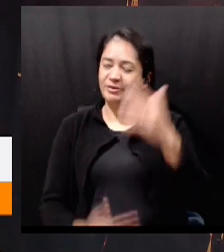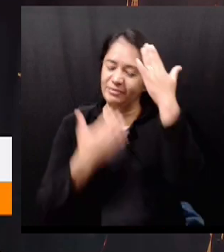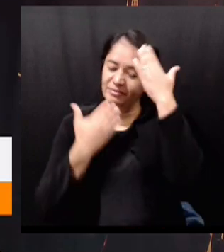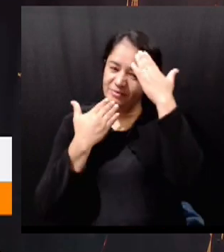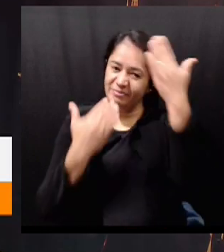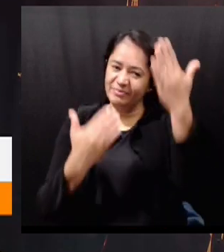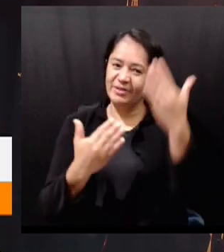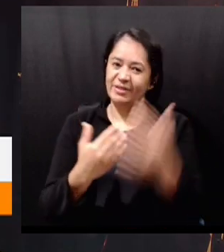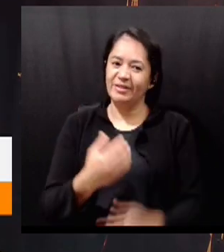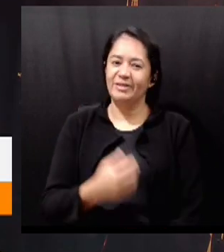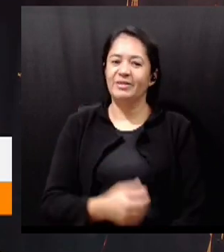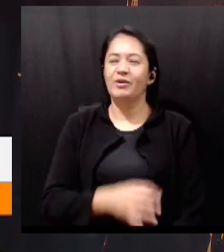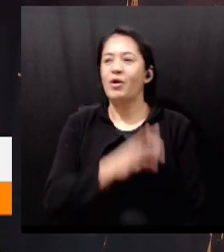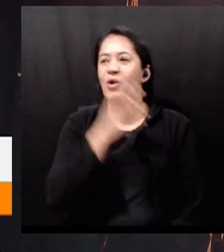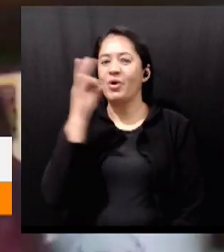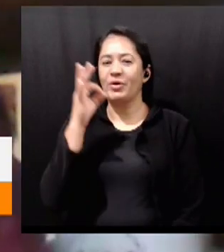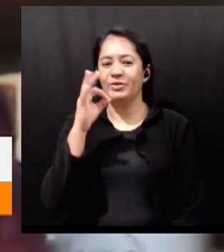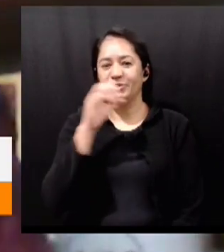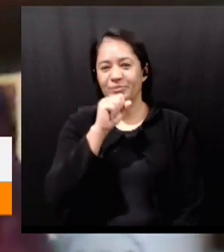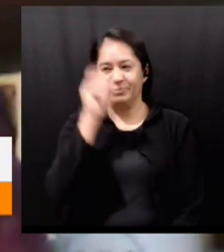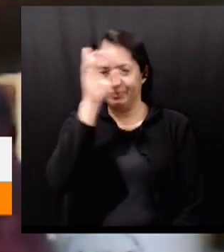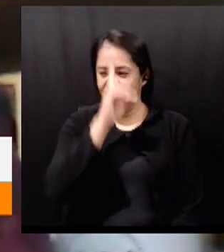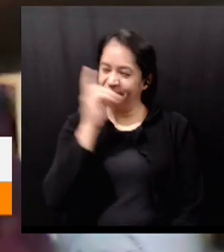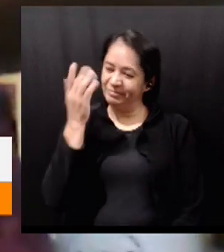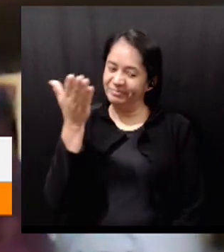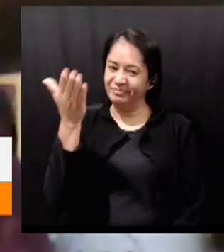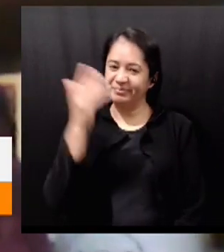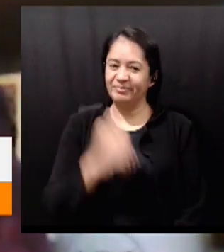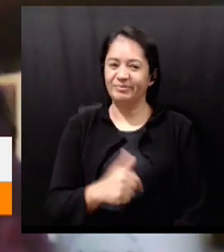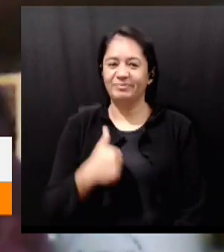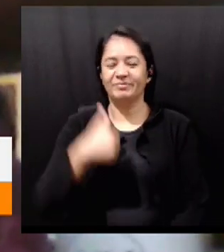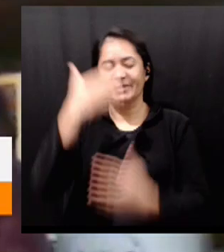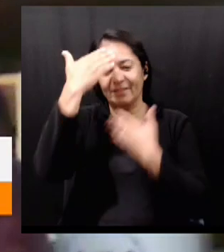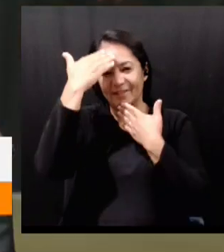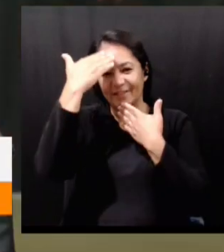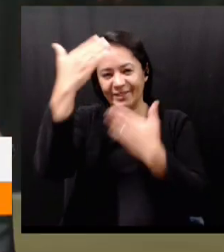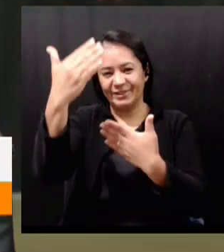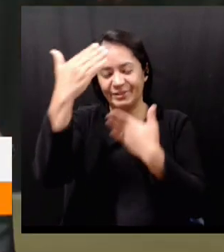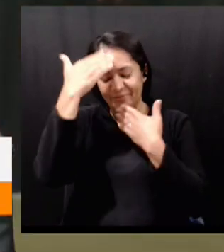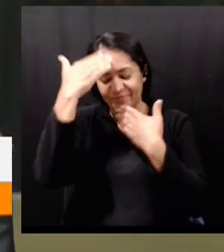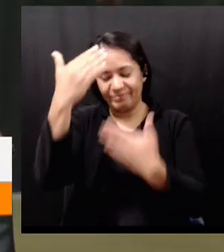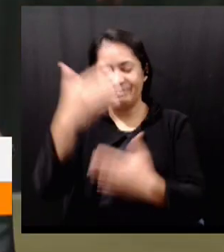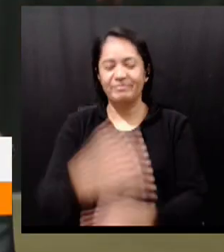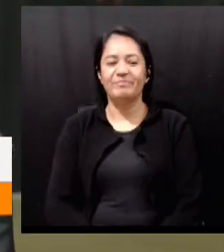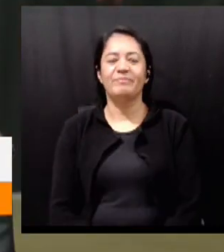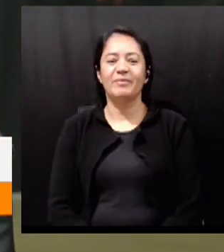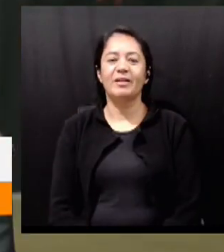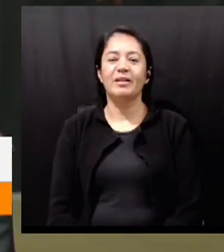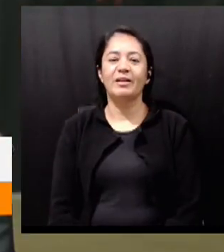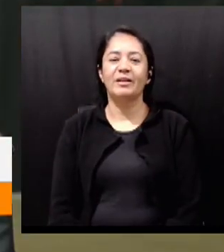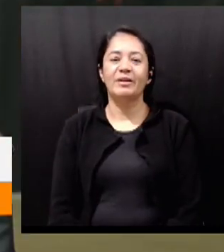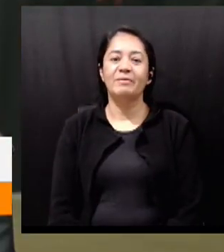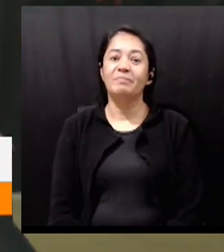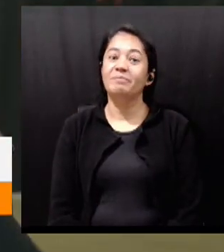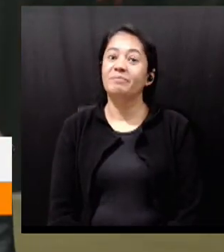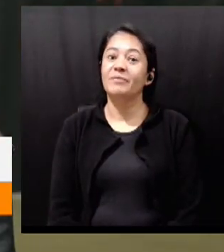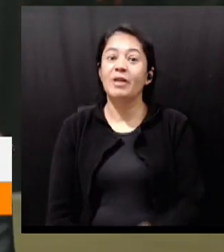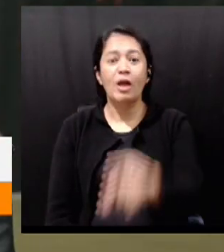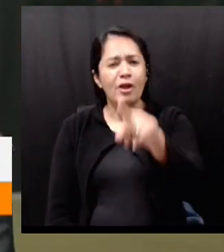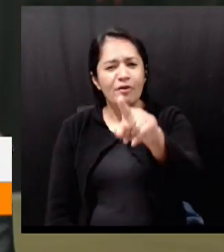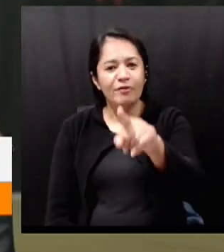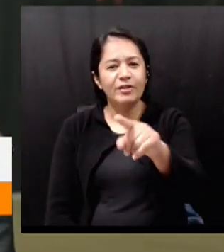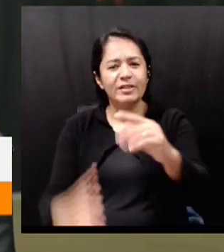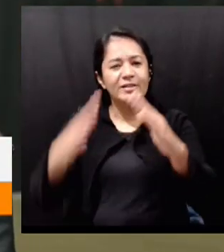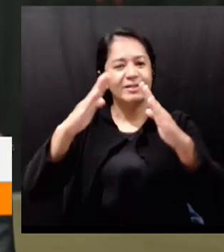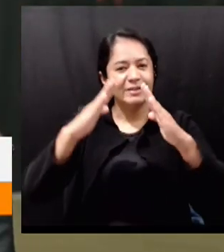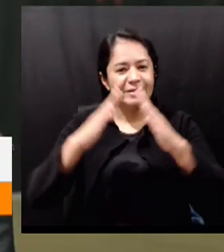semana para você. Gratidão, gratidão. Muito bem, e você que está aí do outro lado, obrigada